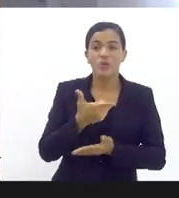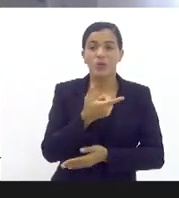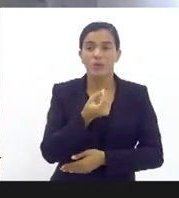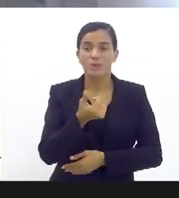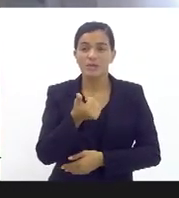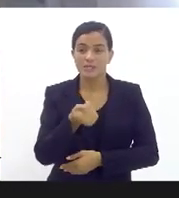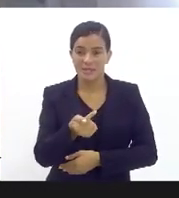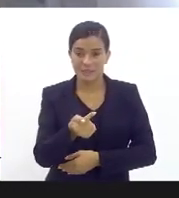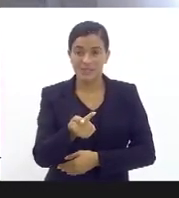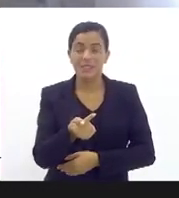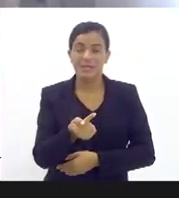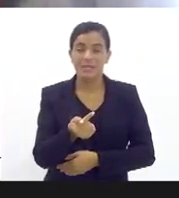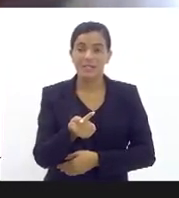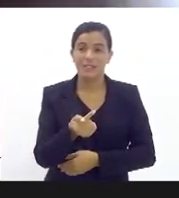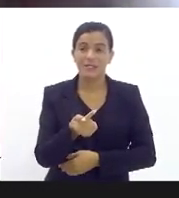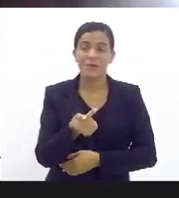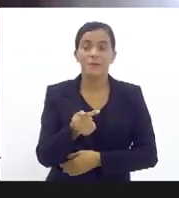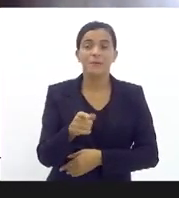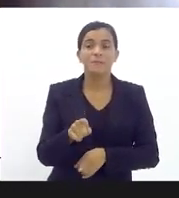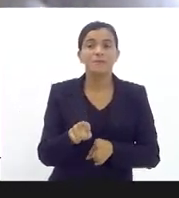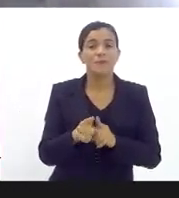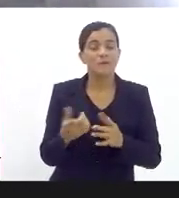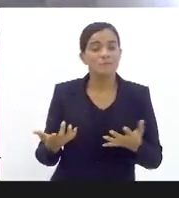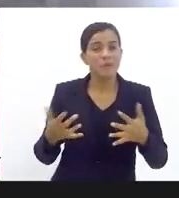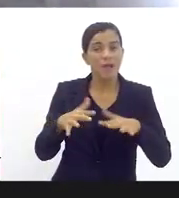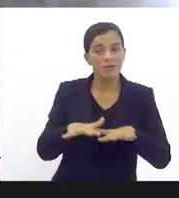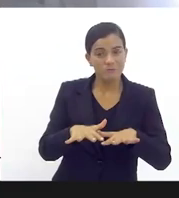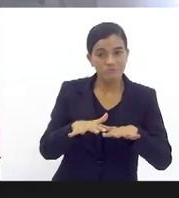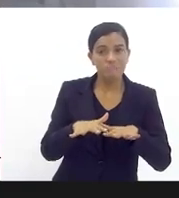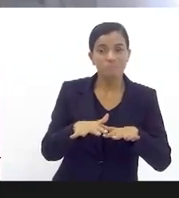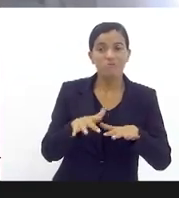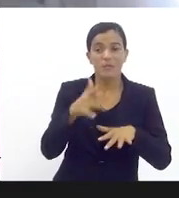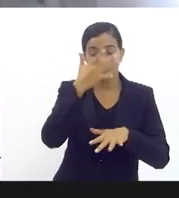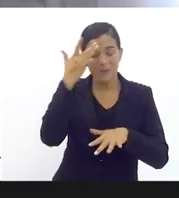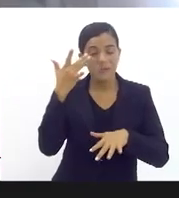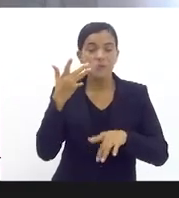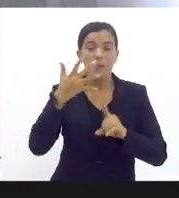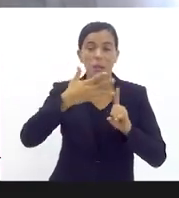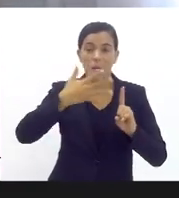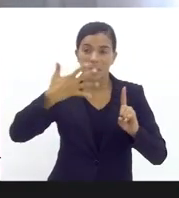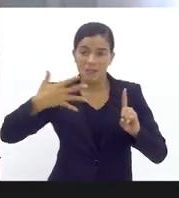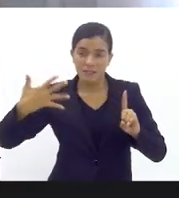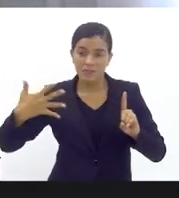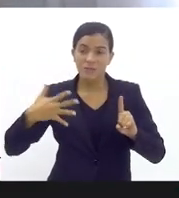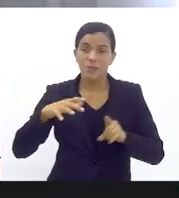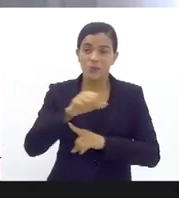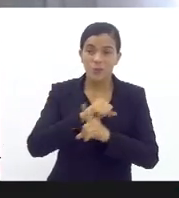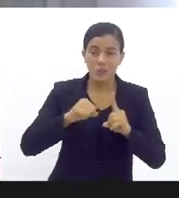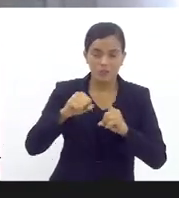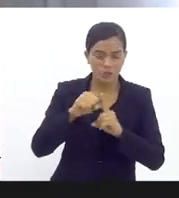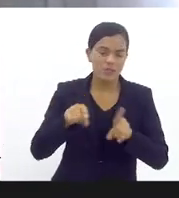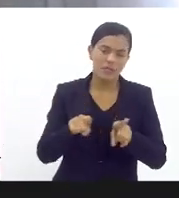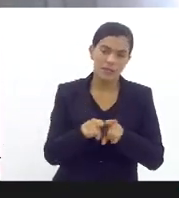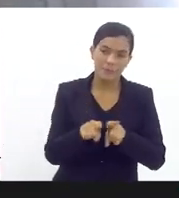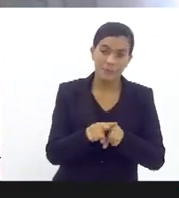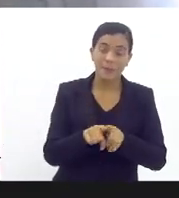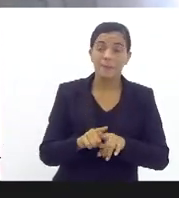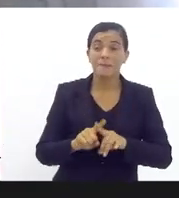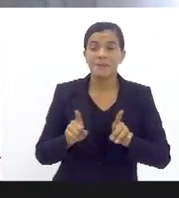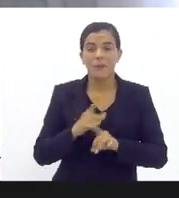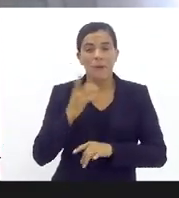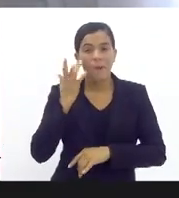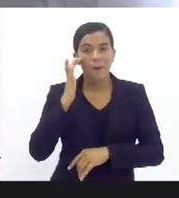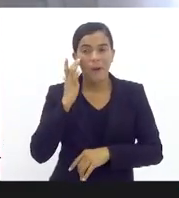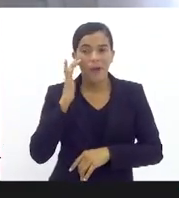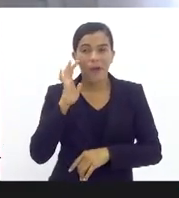atuando em prol da inclusão de pessoas LGBT+ na sociedade como um todo. E acho que